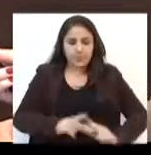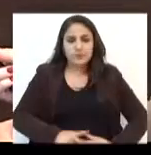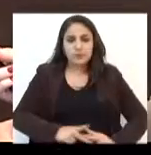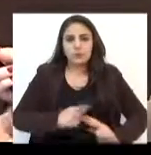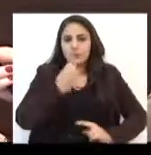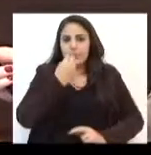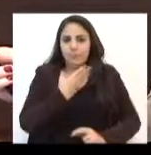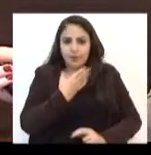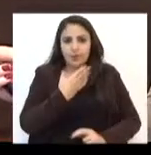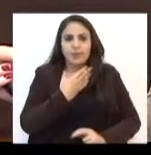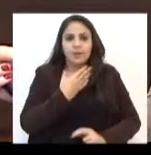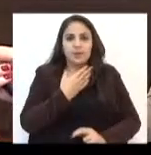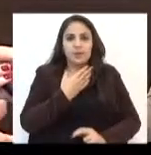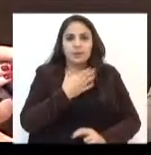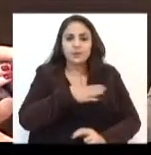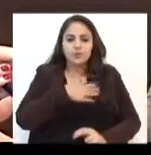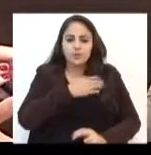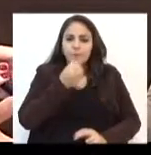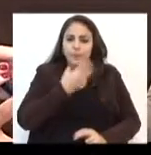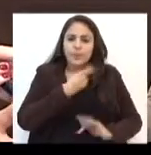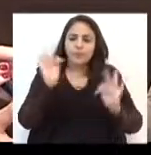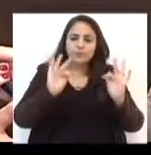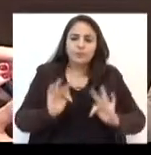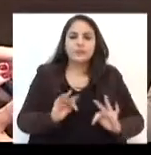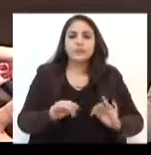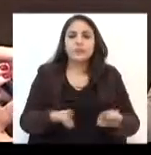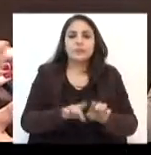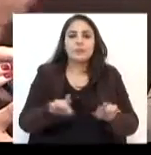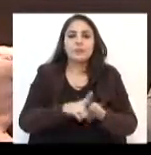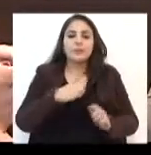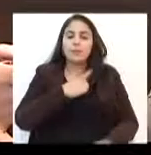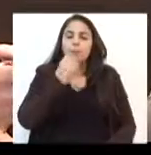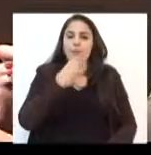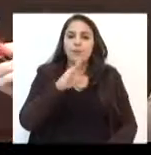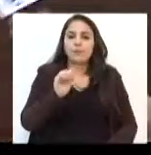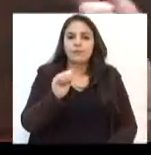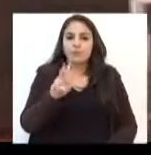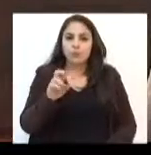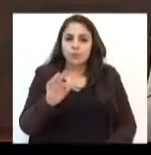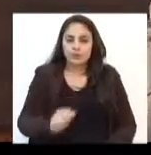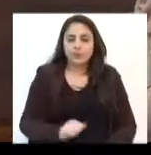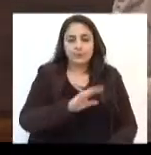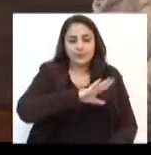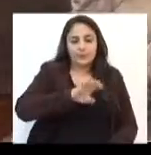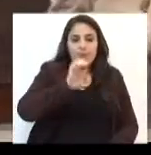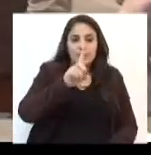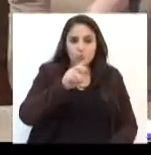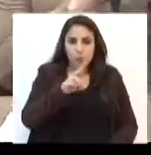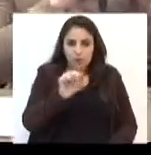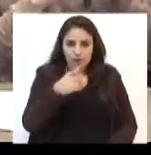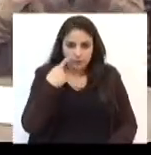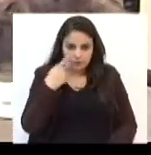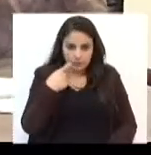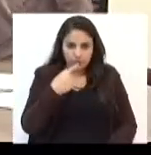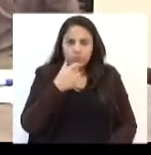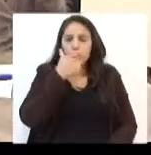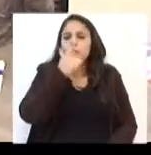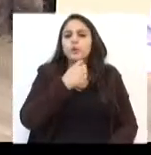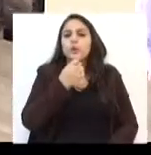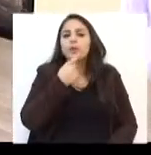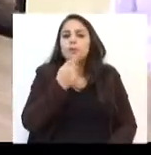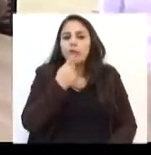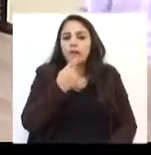ser bem-sucedida e a pessoa ser bem-aventurada. Vereador Eduardo Pelicioli, qual é então a